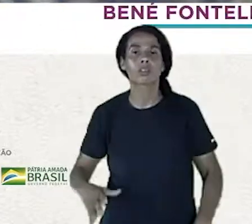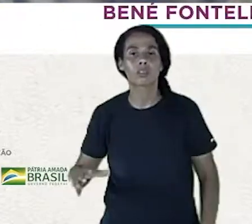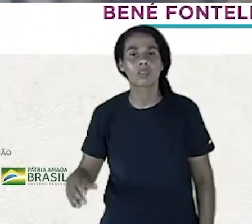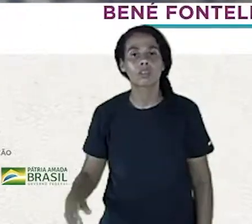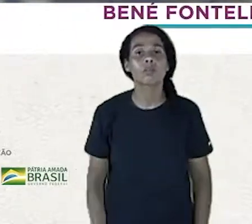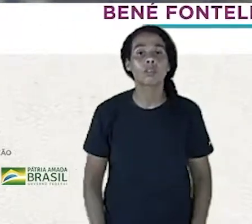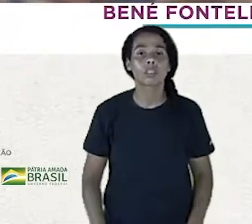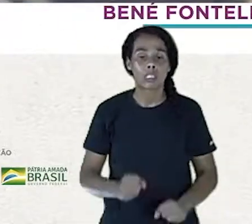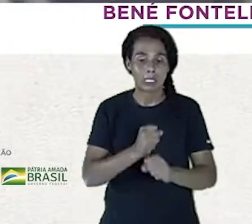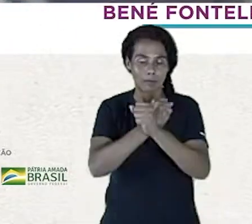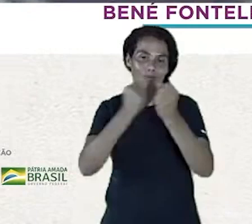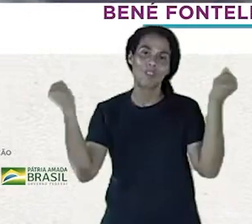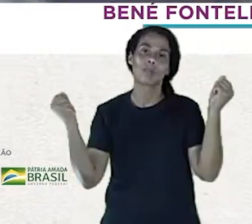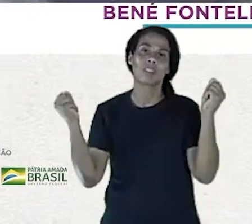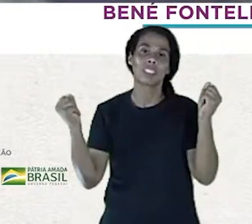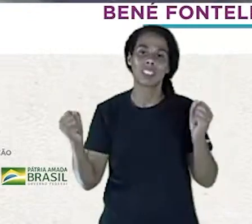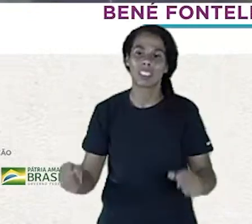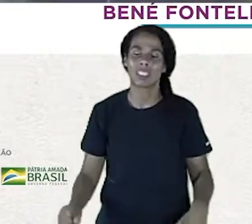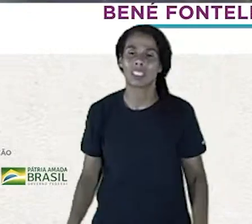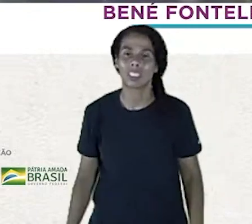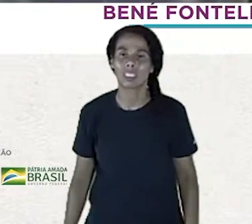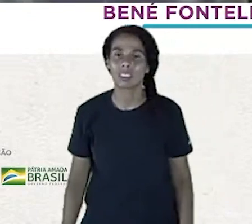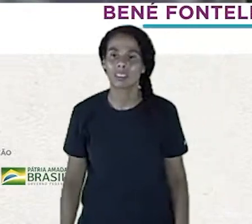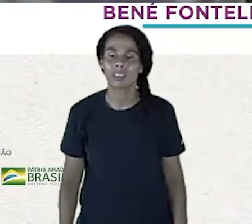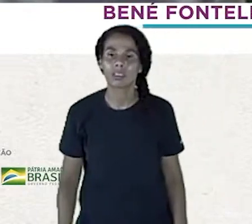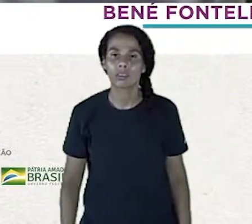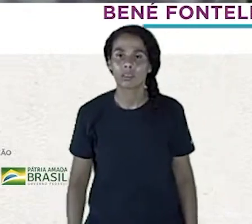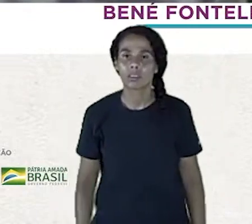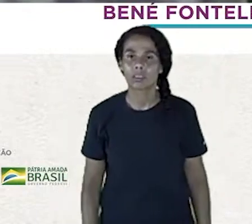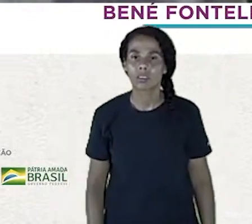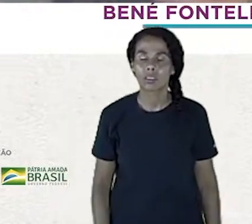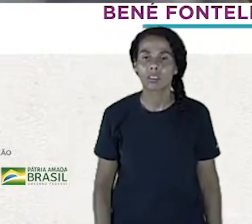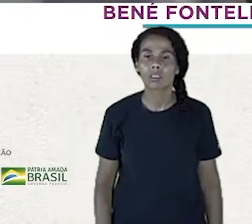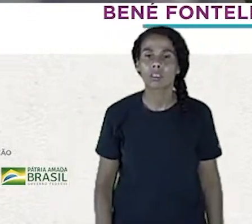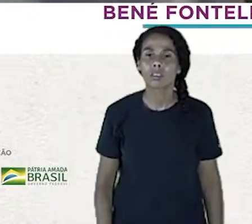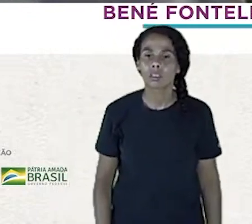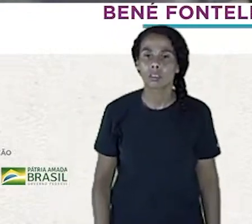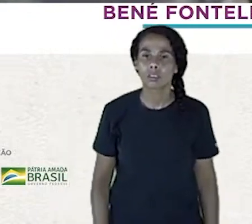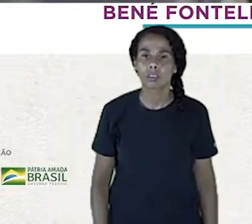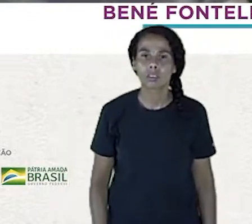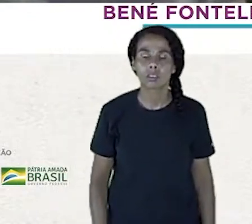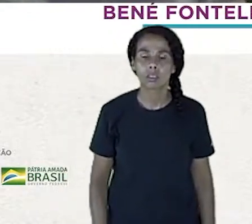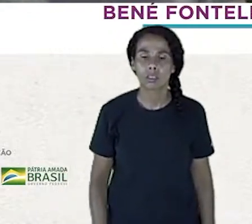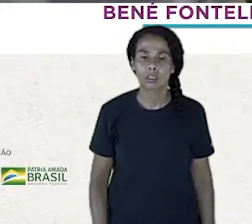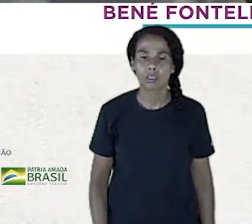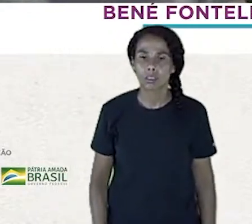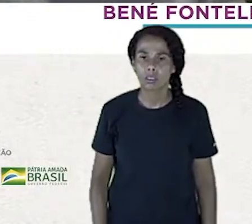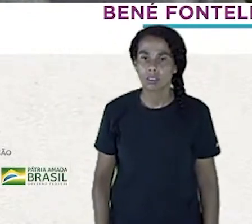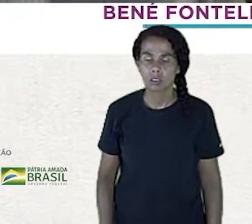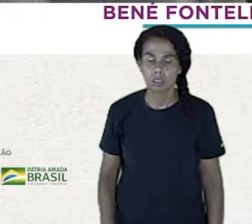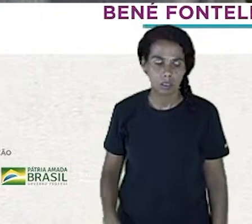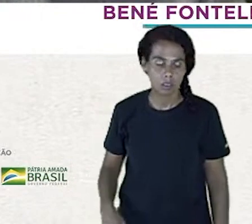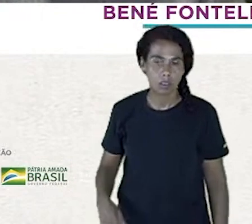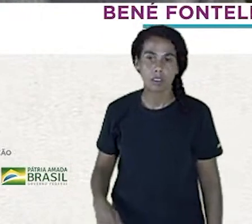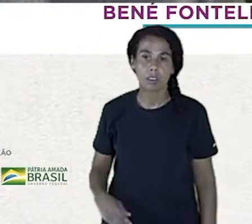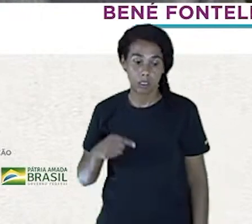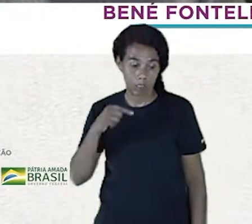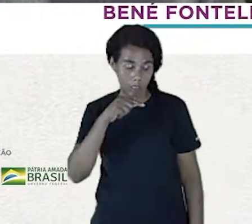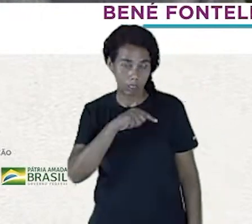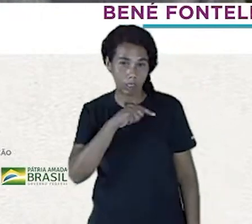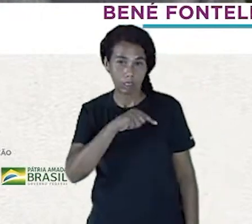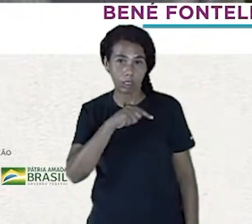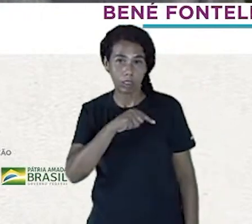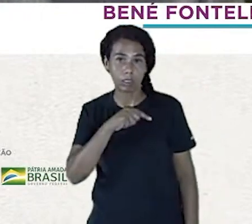ilusão, é a última grande ilusão, né? E Gil coloca isso muito bem na